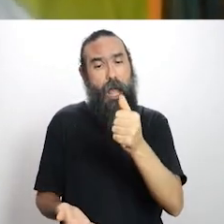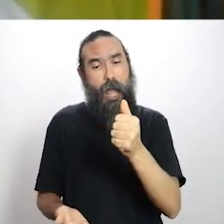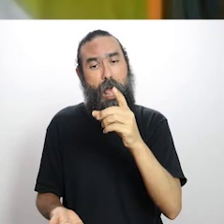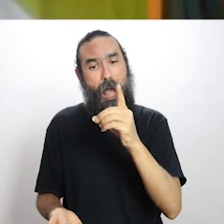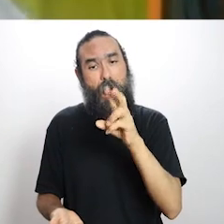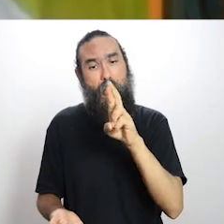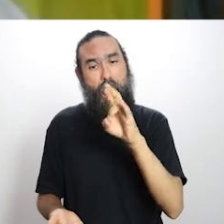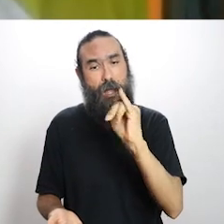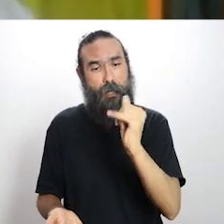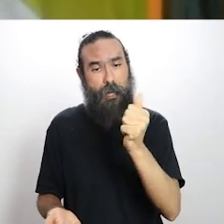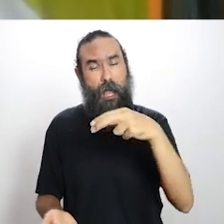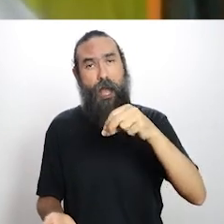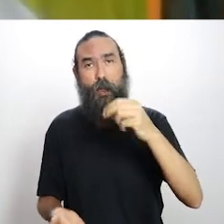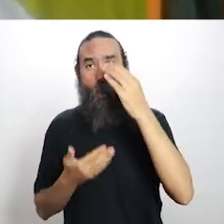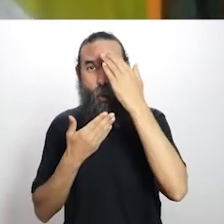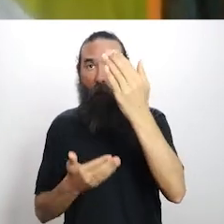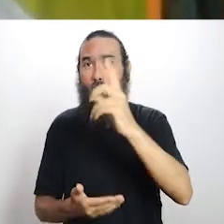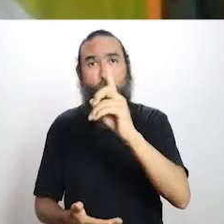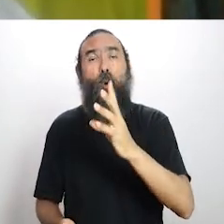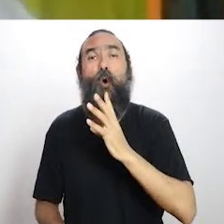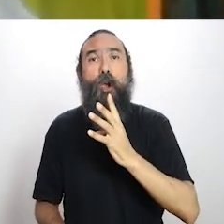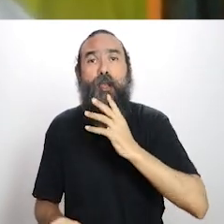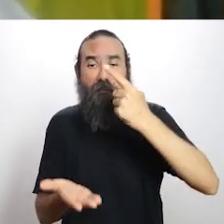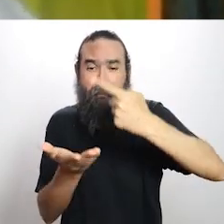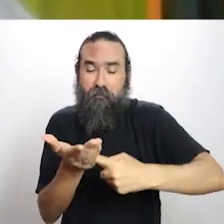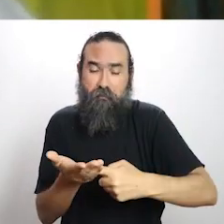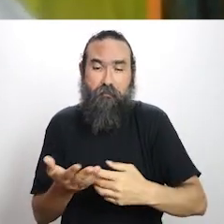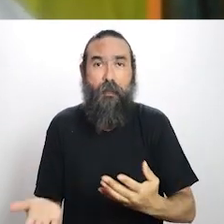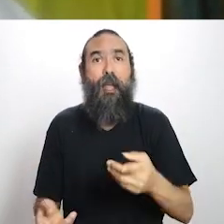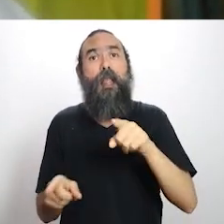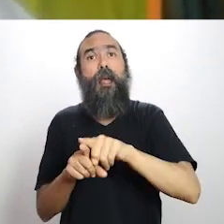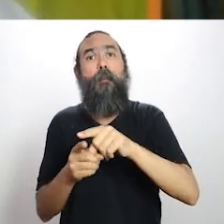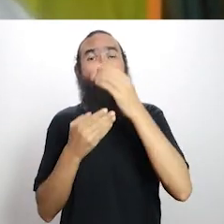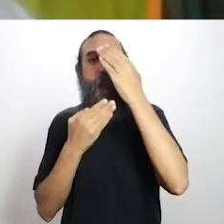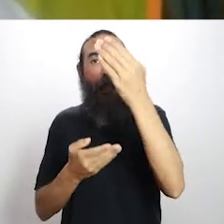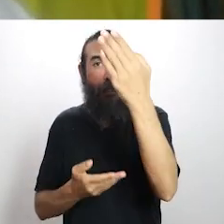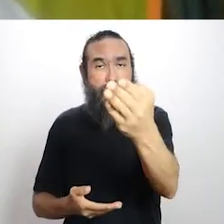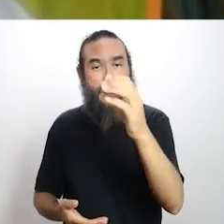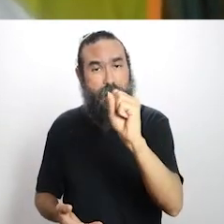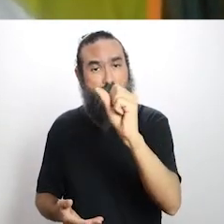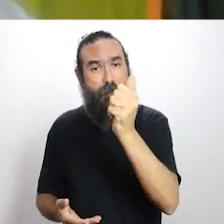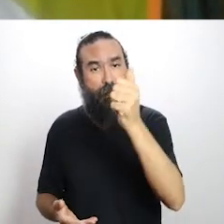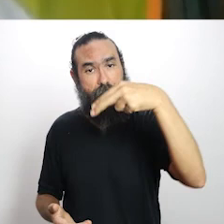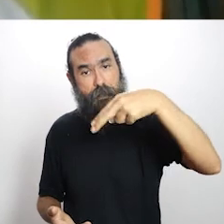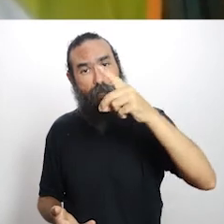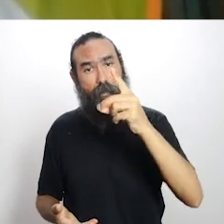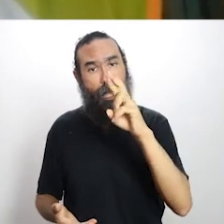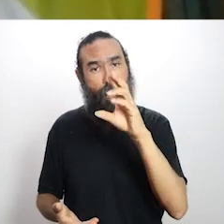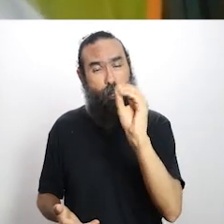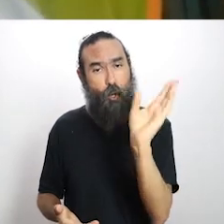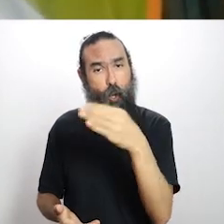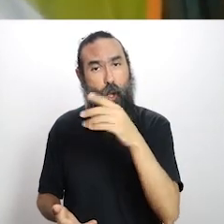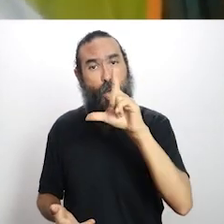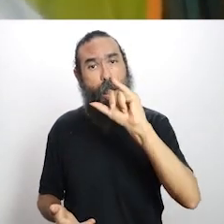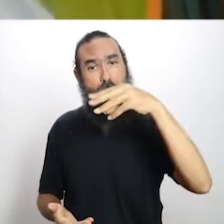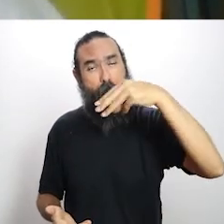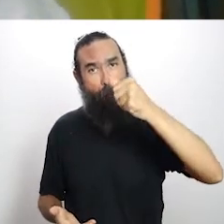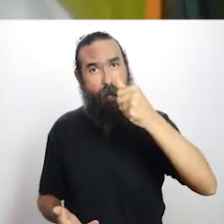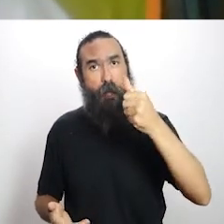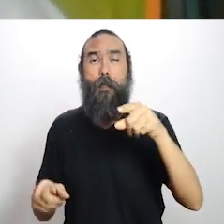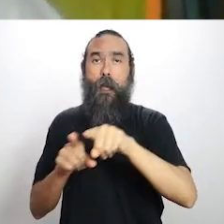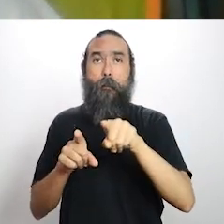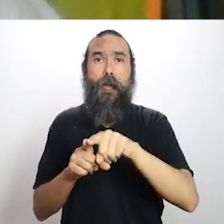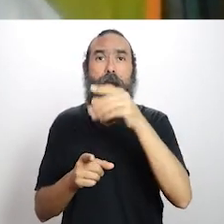conhecemos pessoalmente. Sandro de Lima, também outro grande parceiro aí, junto com o Instituto Federal de Goiás.